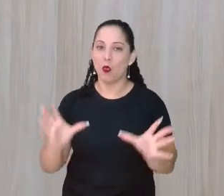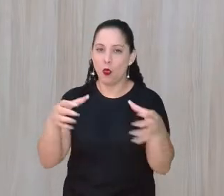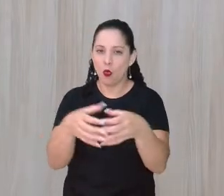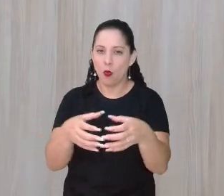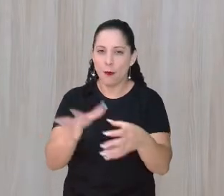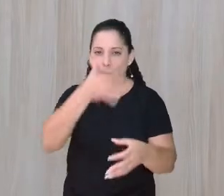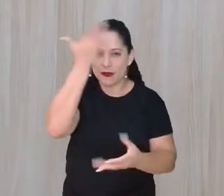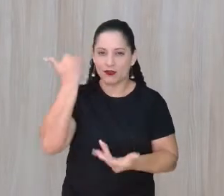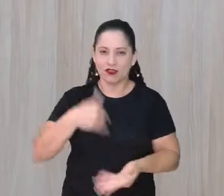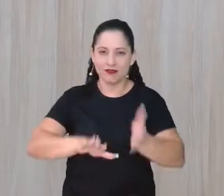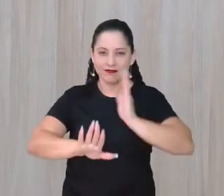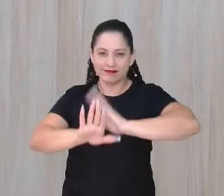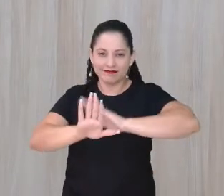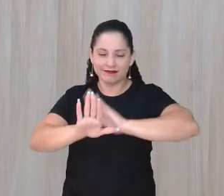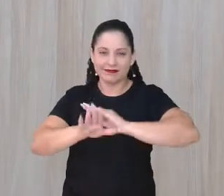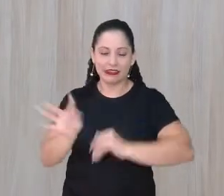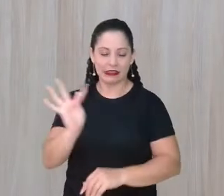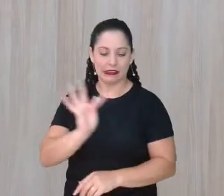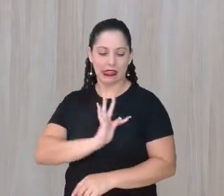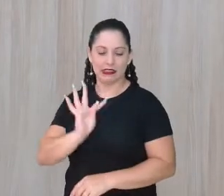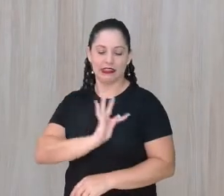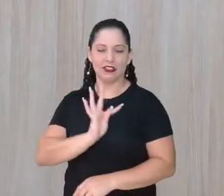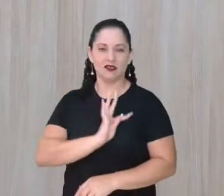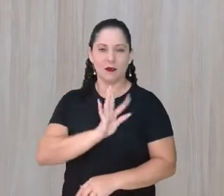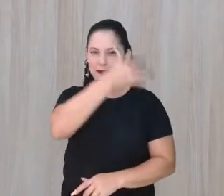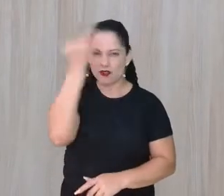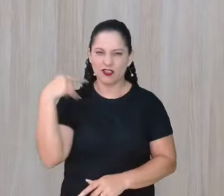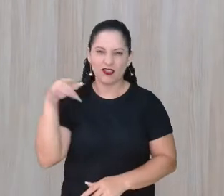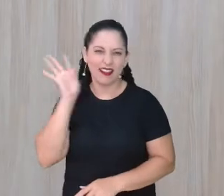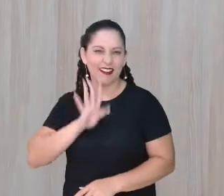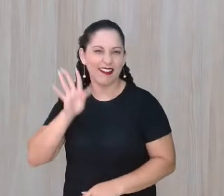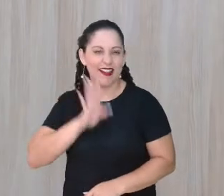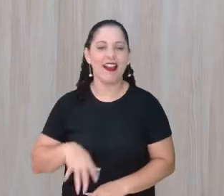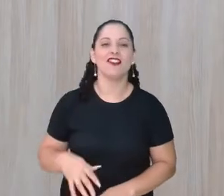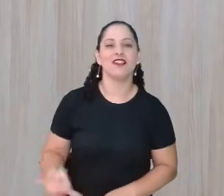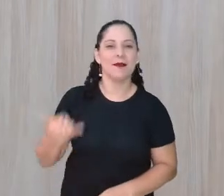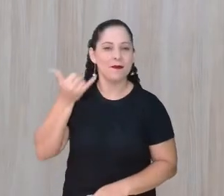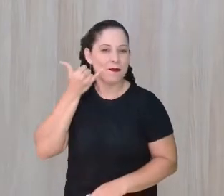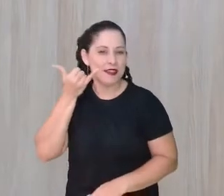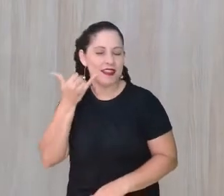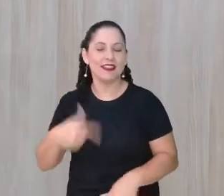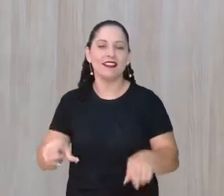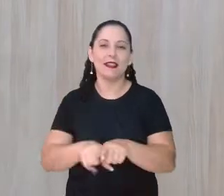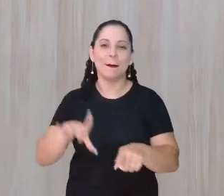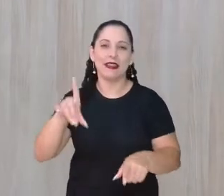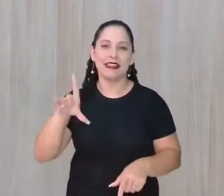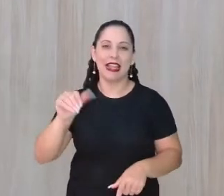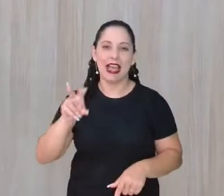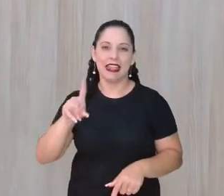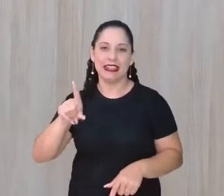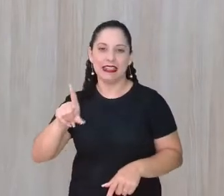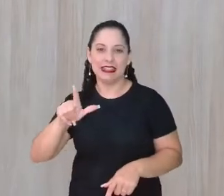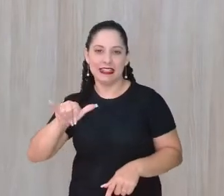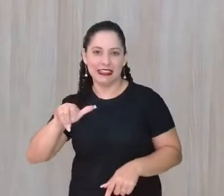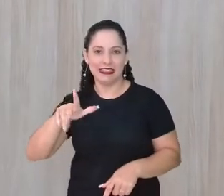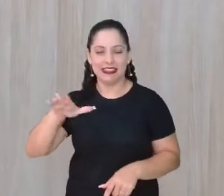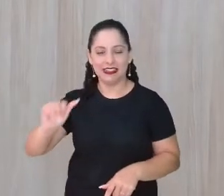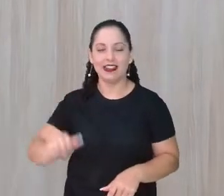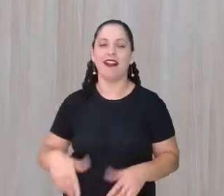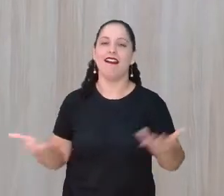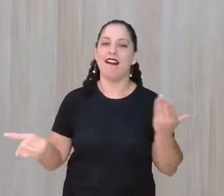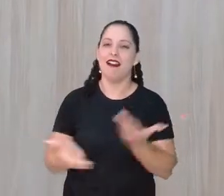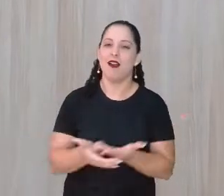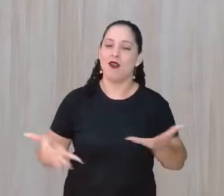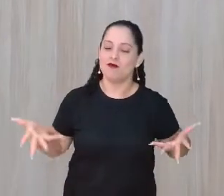aqui da produção, Dalila, Billy, que sempre deixa essa aula maravilhosa, né? Mais